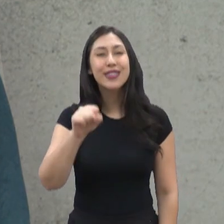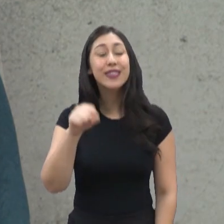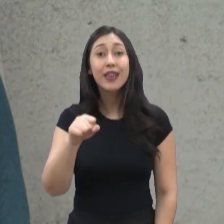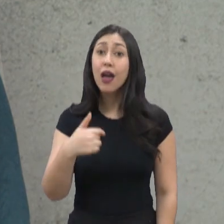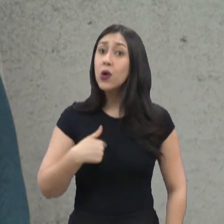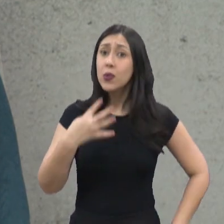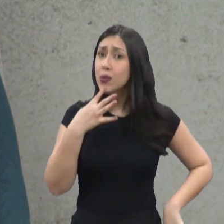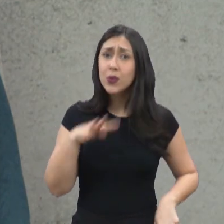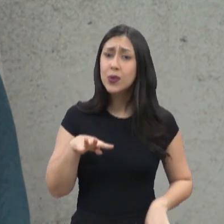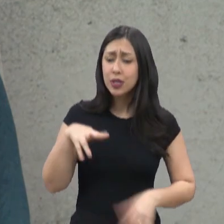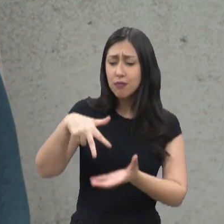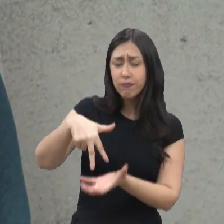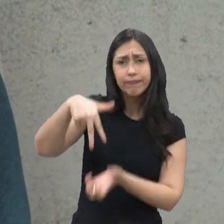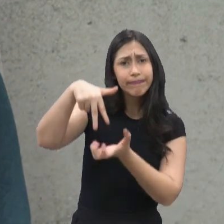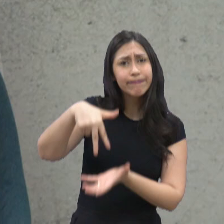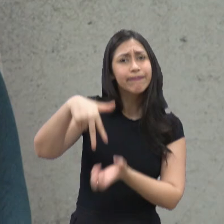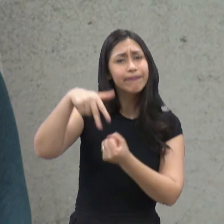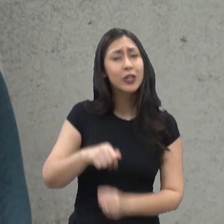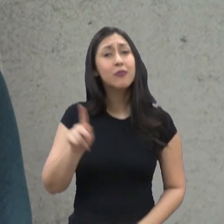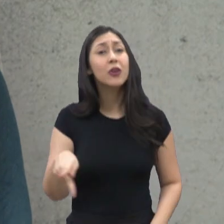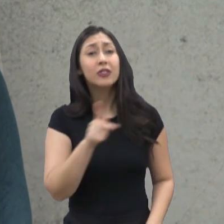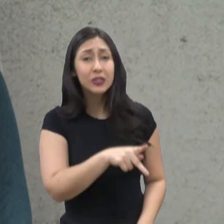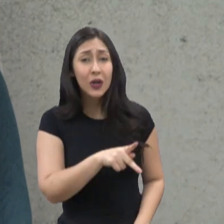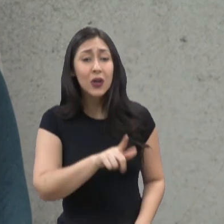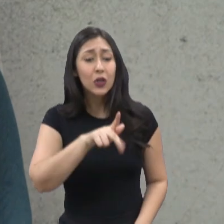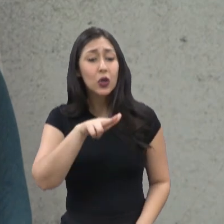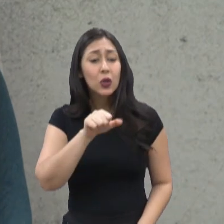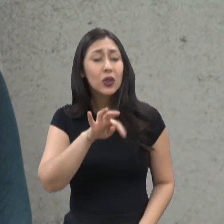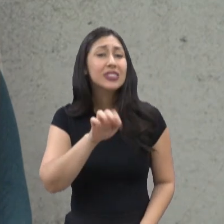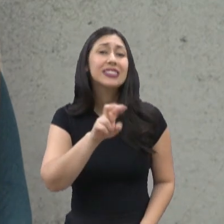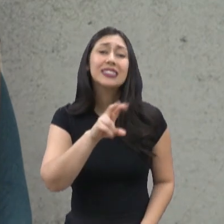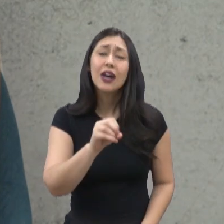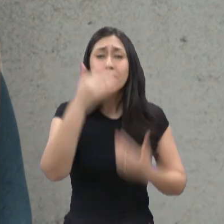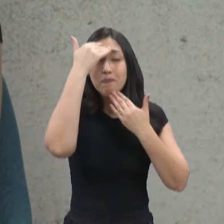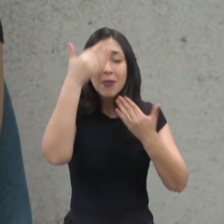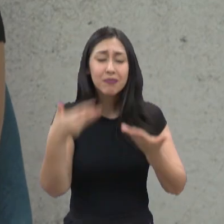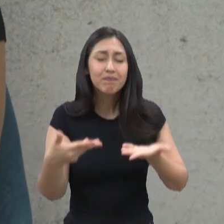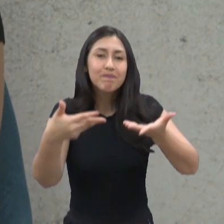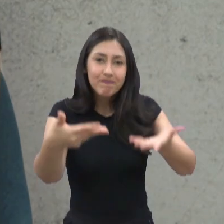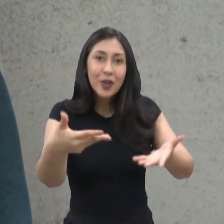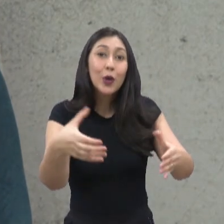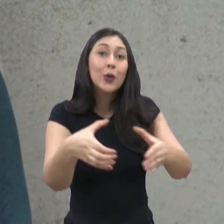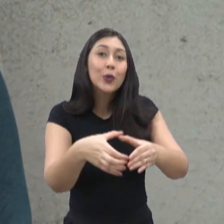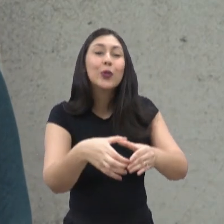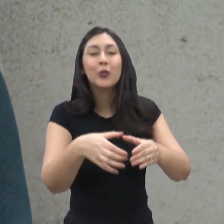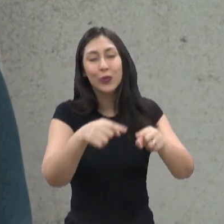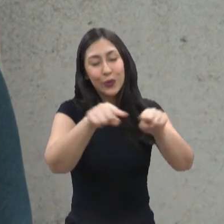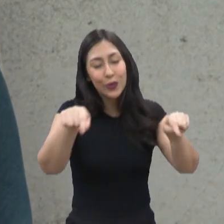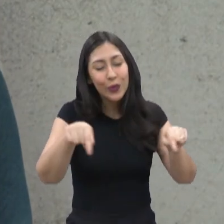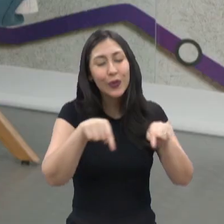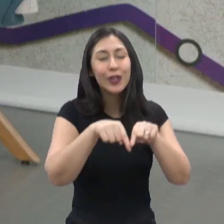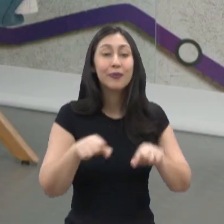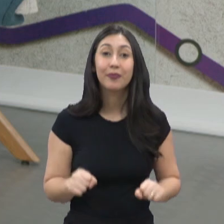essa modalidade. Professor Gustavo, Luiz Gustavo, muito obrigada, viu, por receber nossa equipe aí no seu espaço, viu? E a